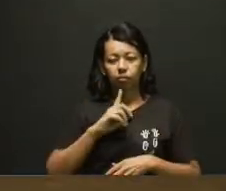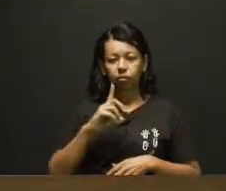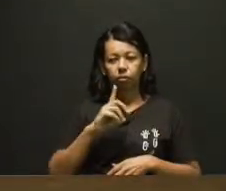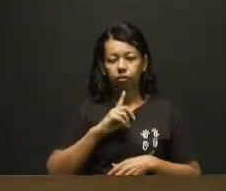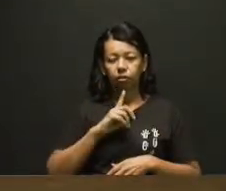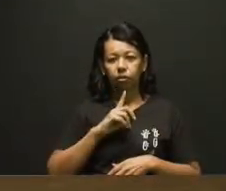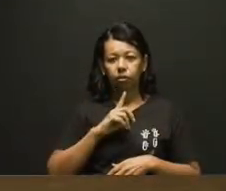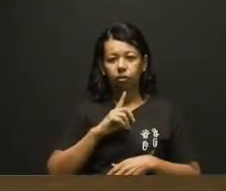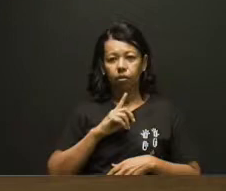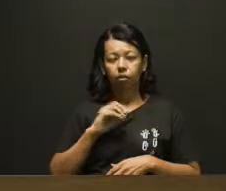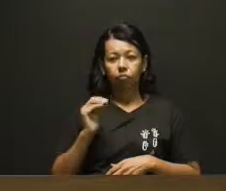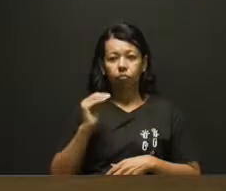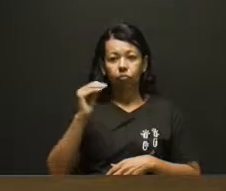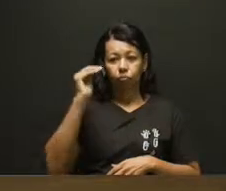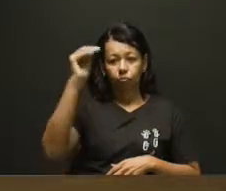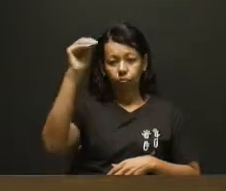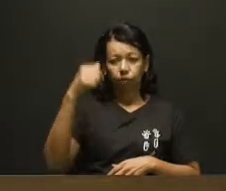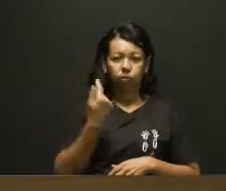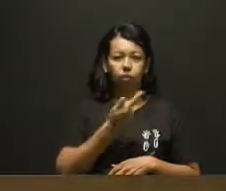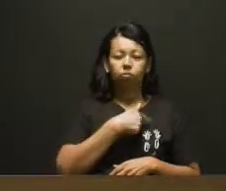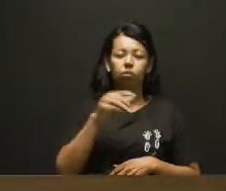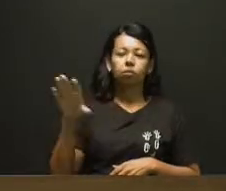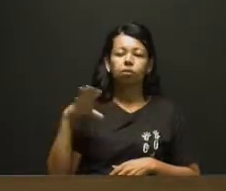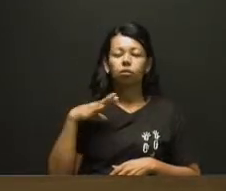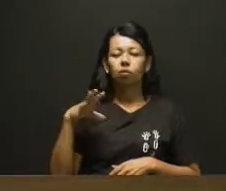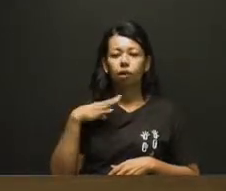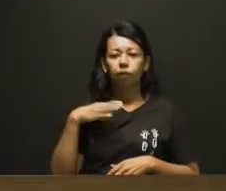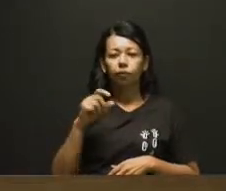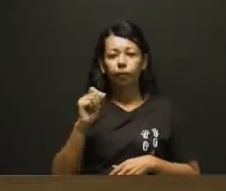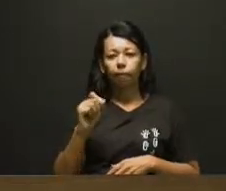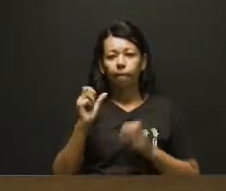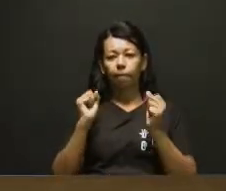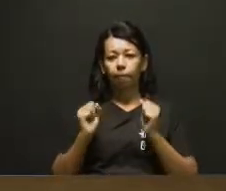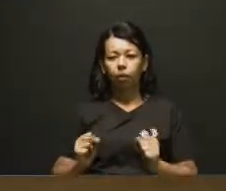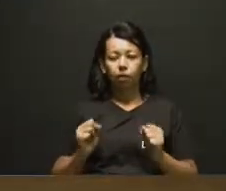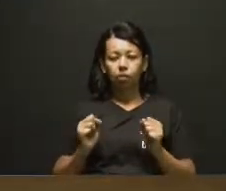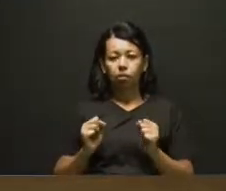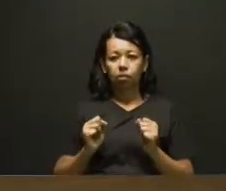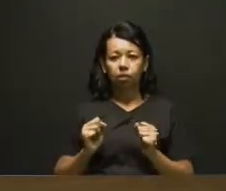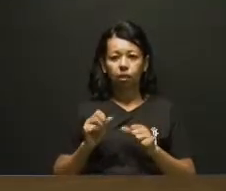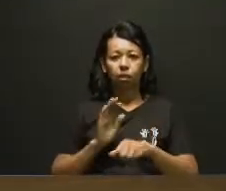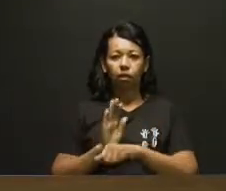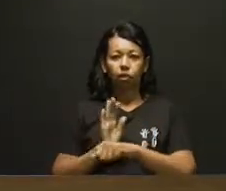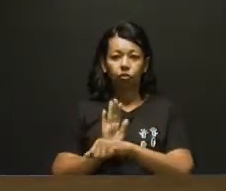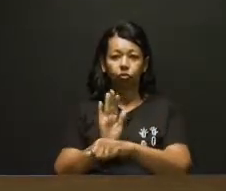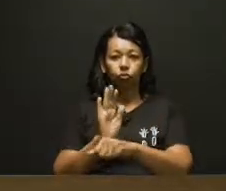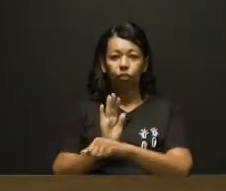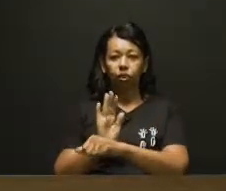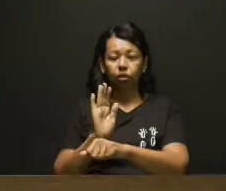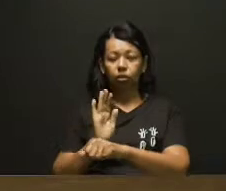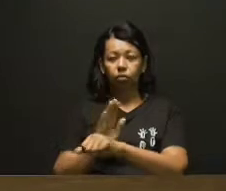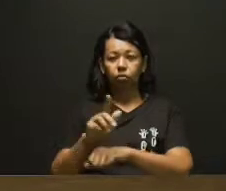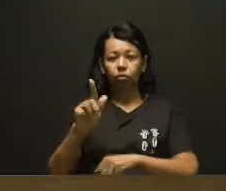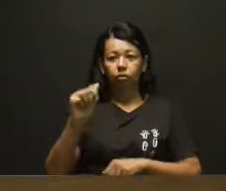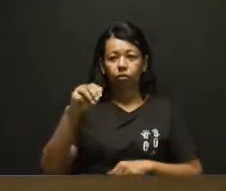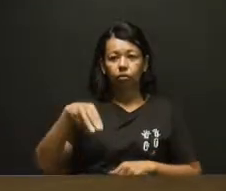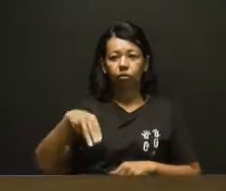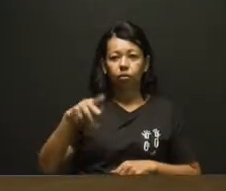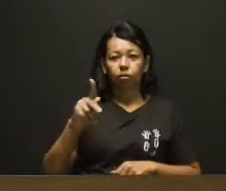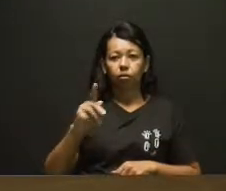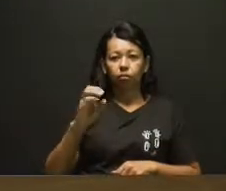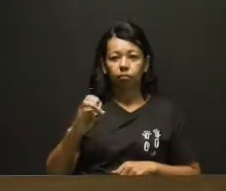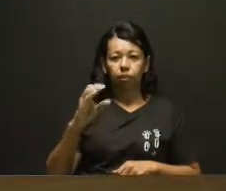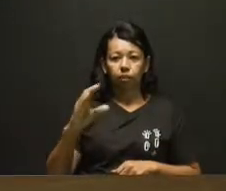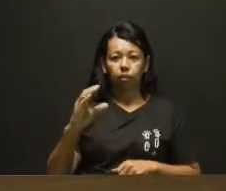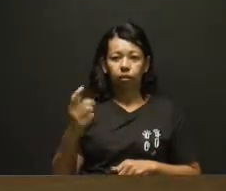pleno desenvolvimento da nossa cidade e que ela possa está auxiliando algum beck e as demais